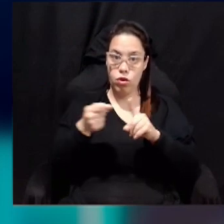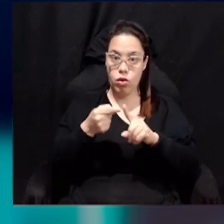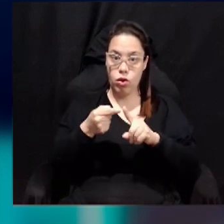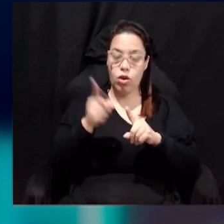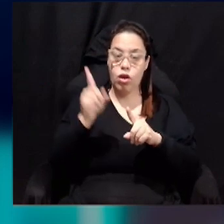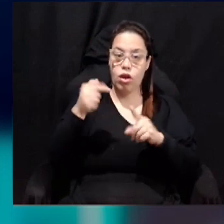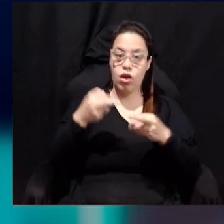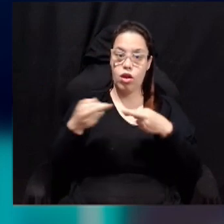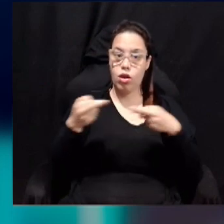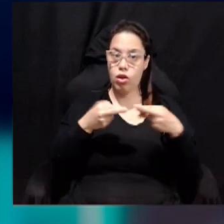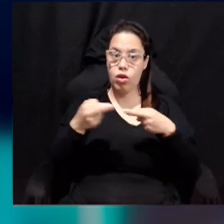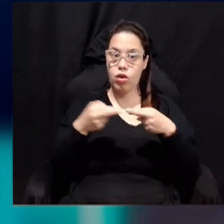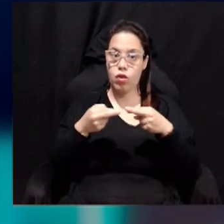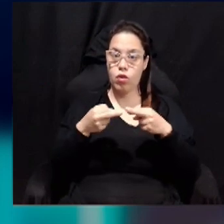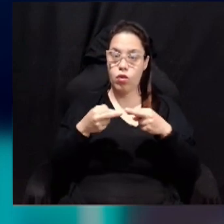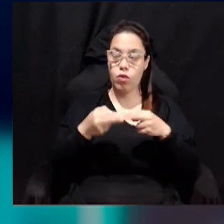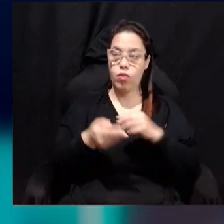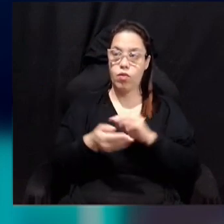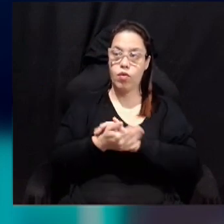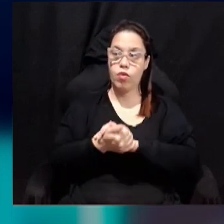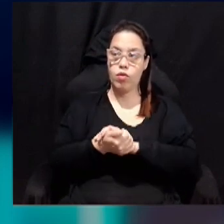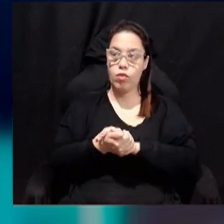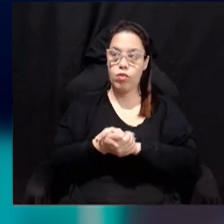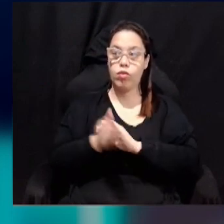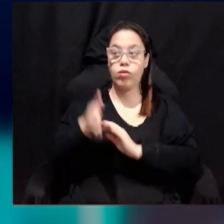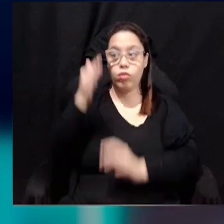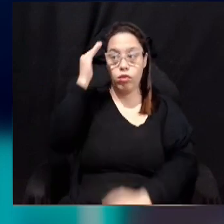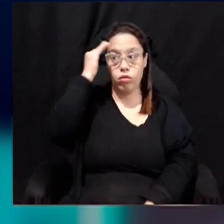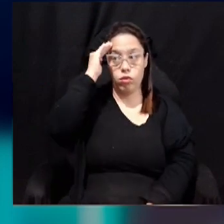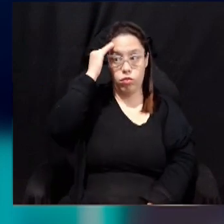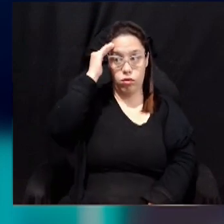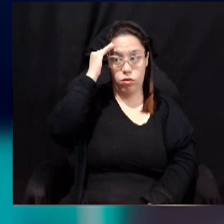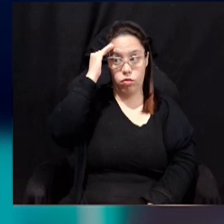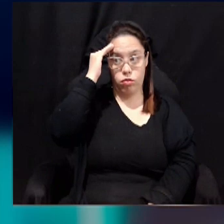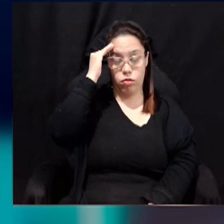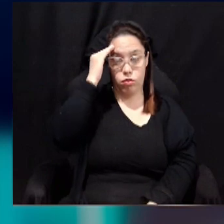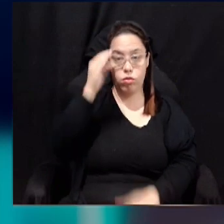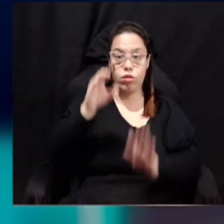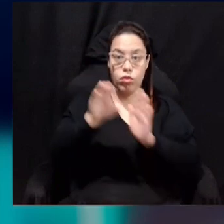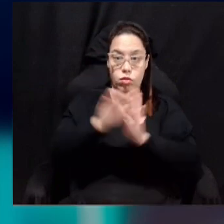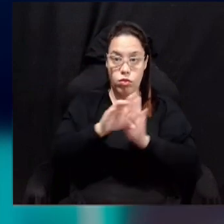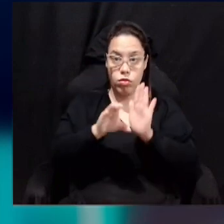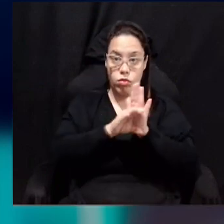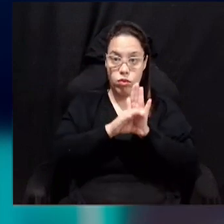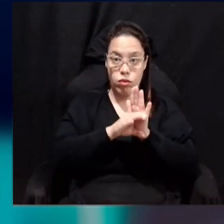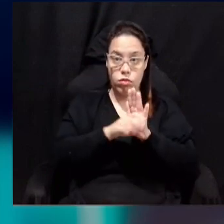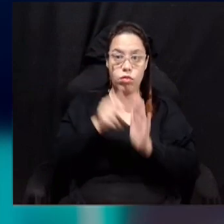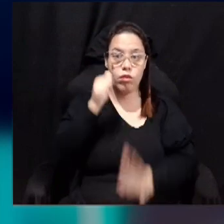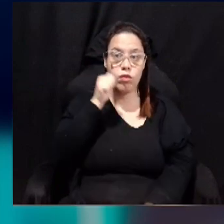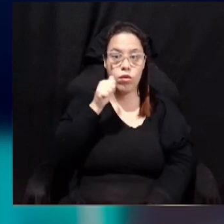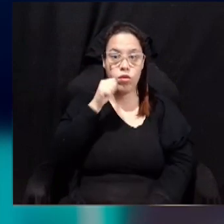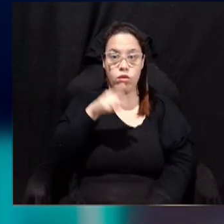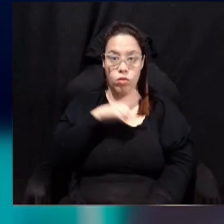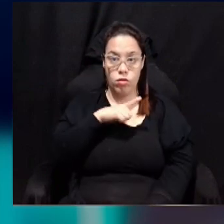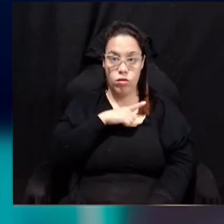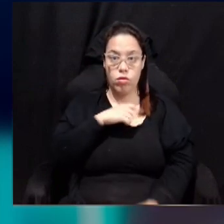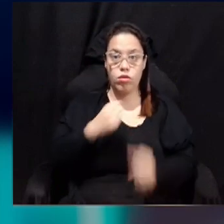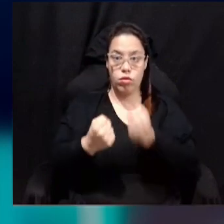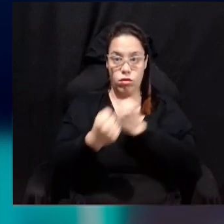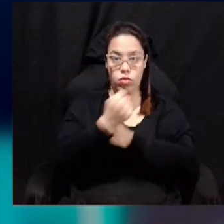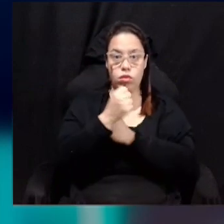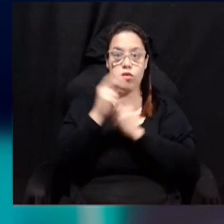medidas protetivas. Então, daí a gente já entende que para estar no programa é necessário que a mulher tenha a medida protetiva de